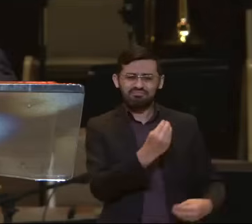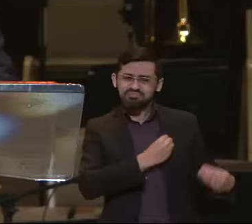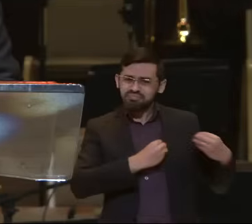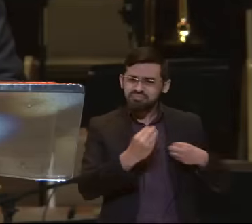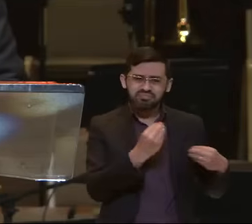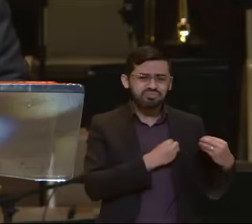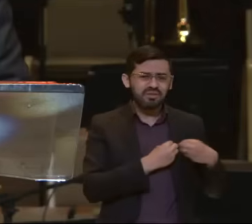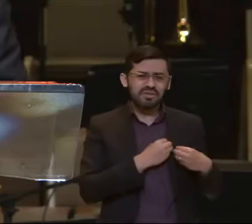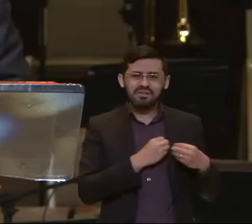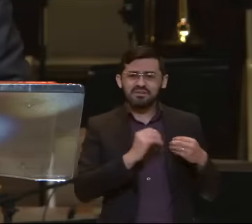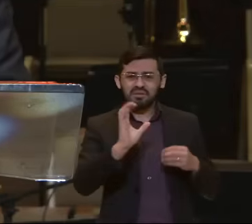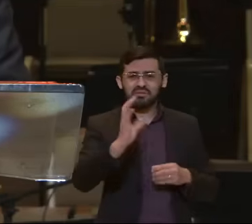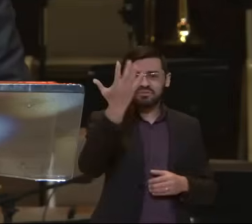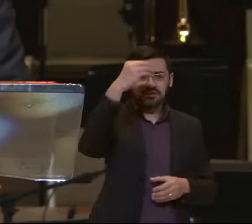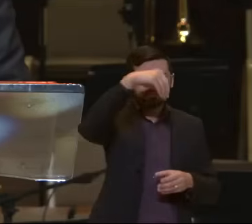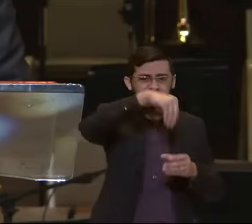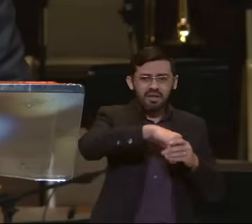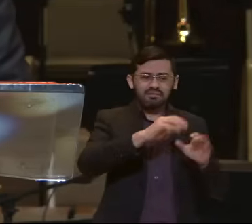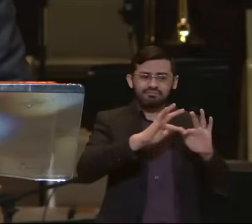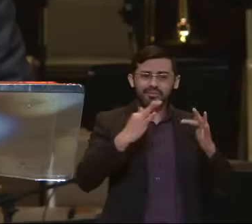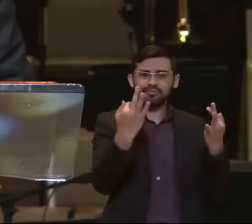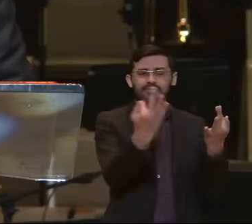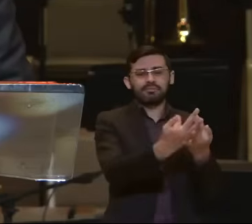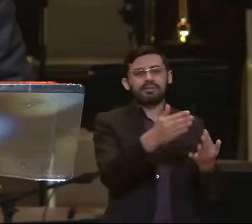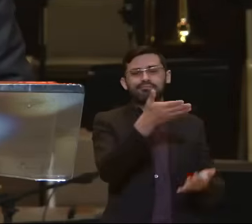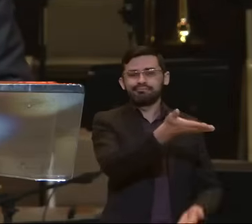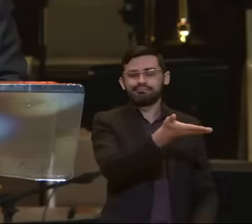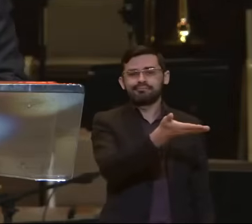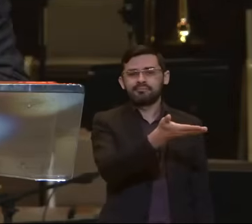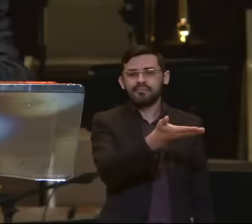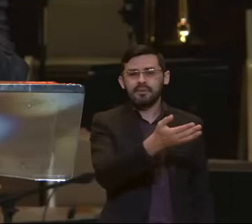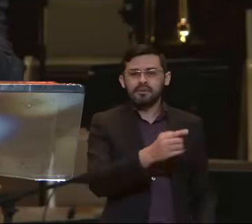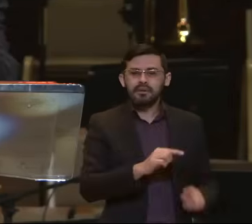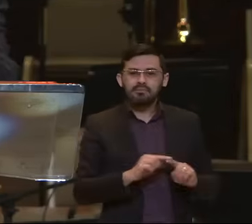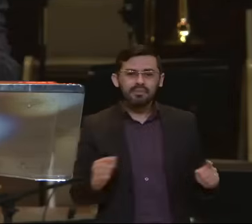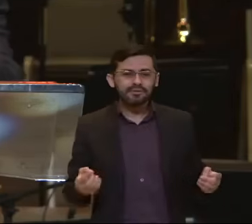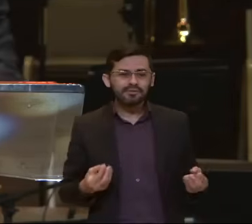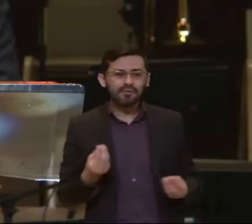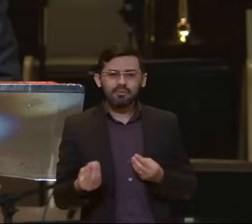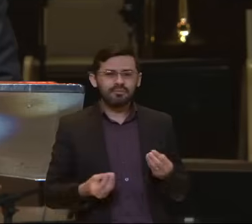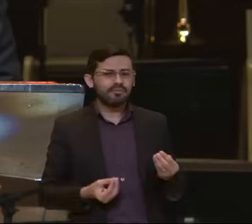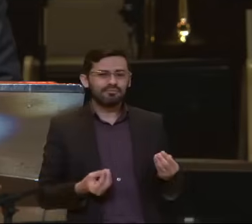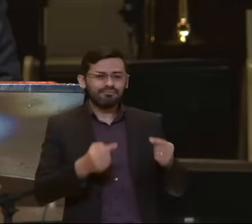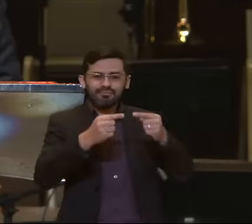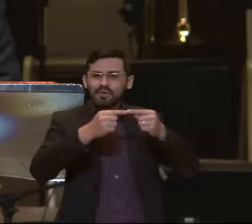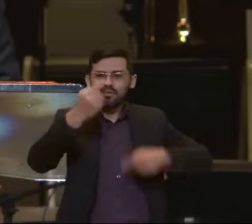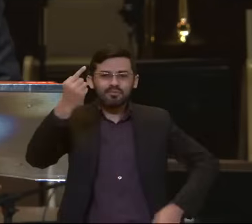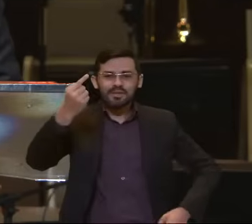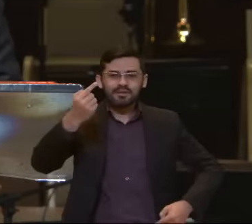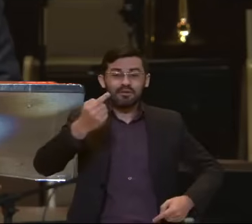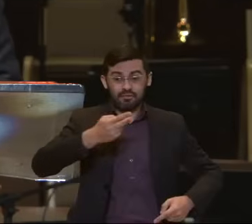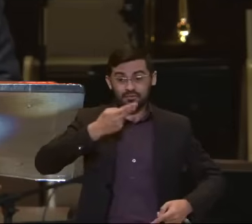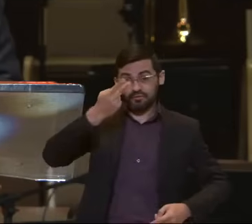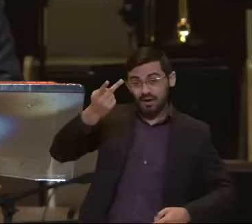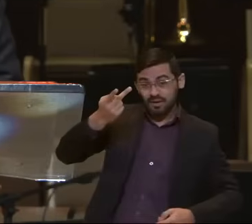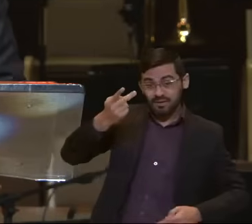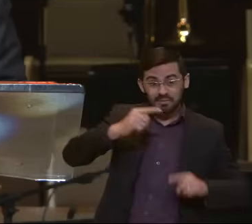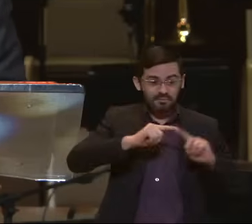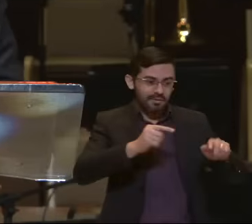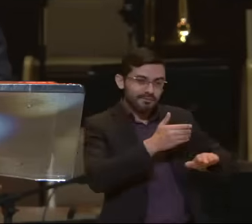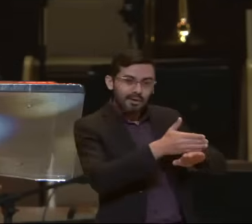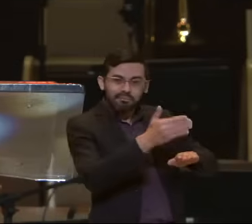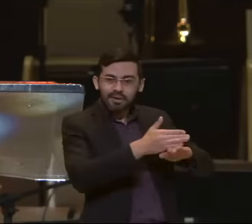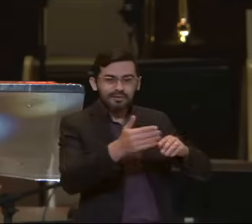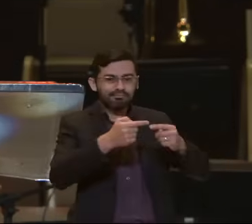que estão acontecendo dentro da casa. E a gente diz: onde é que está o fruto desse negócio? Às